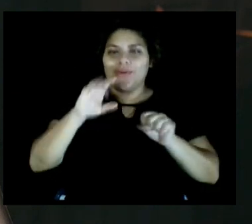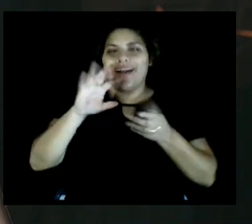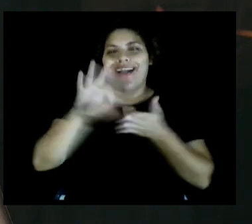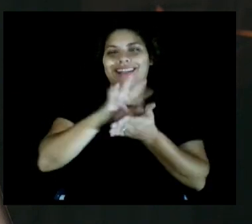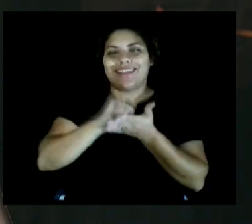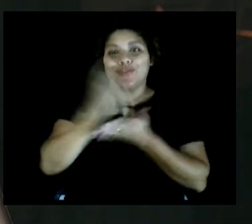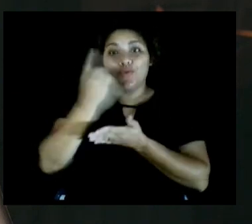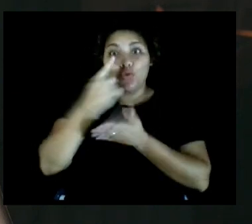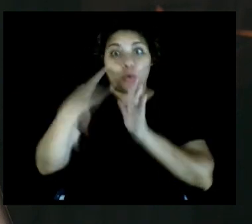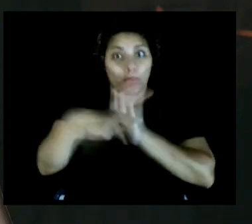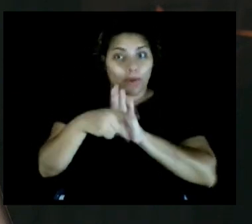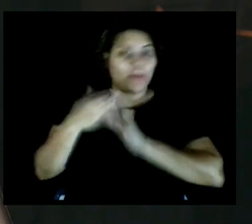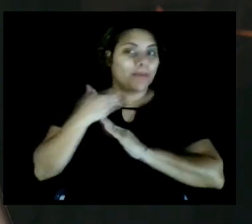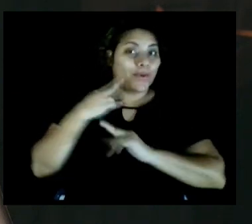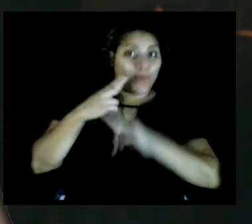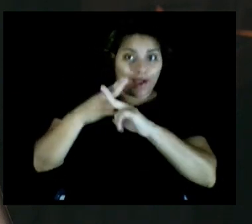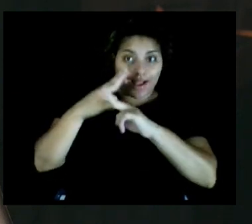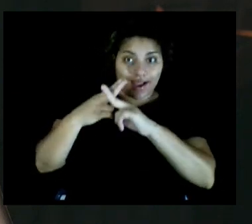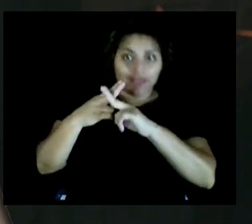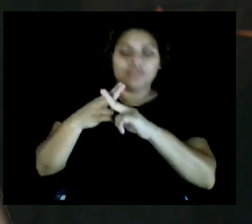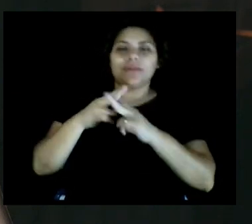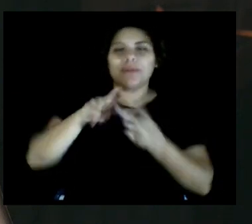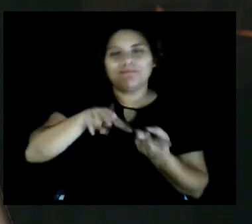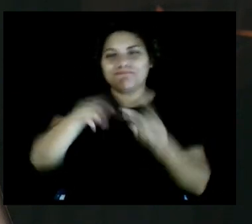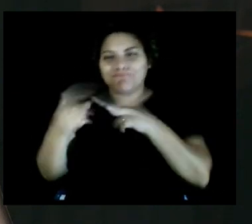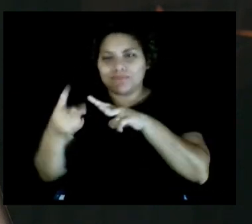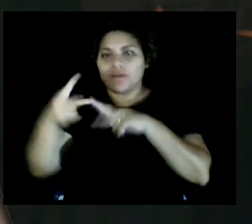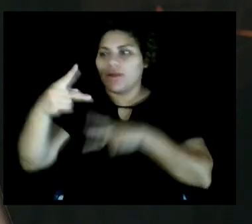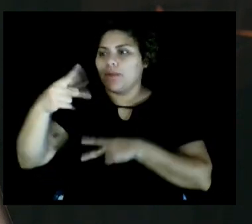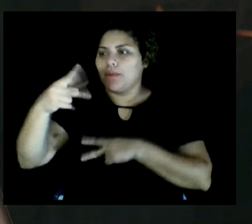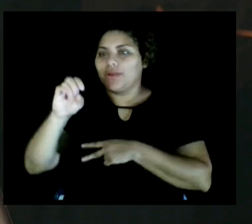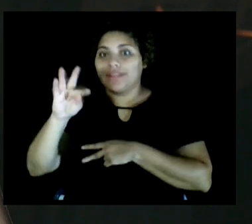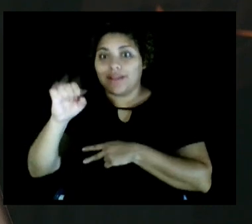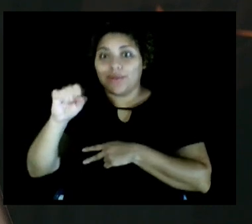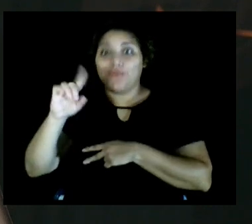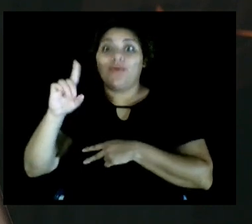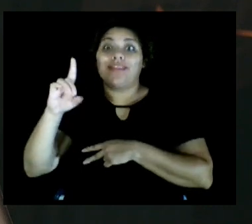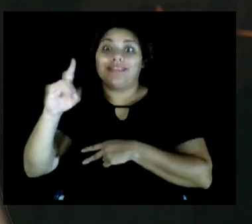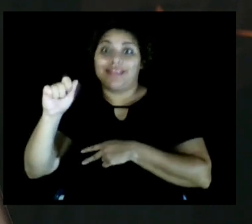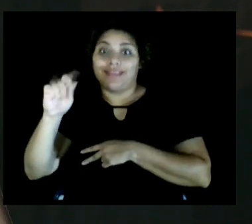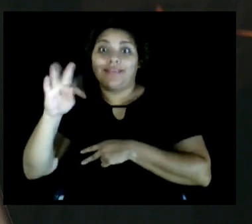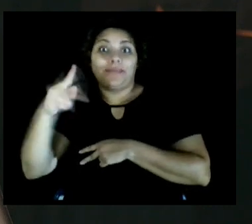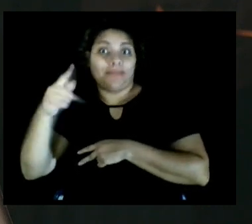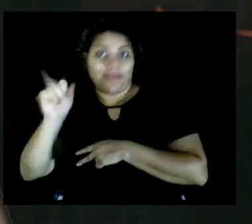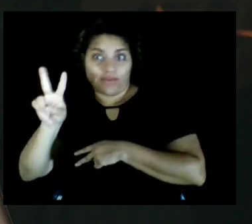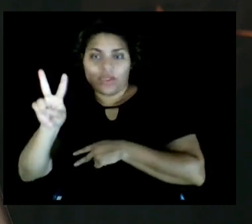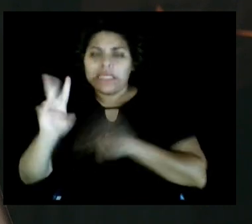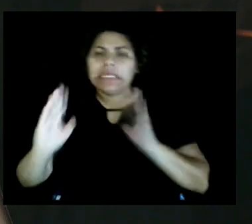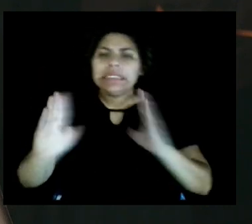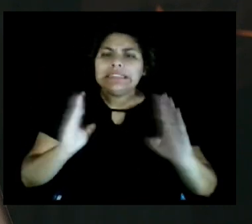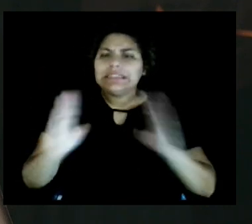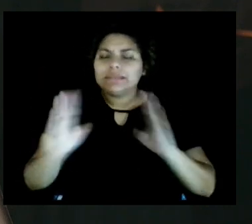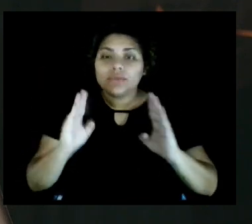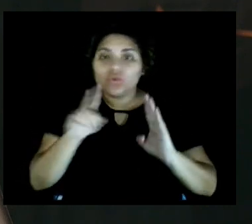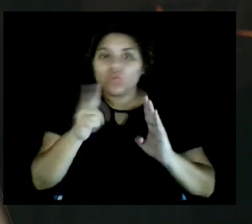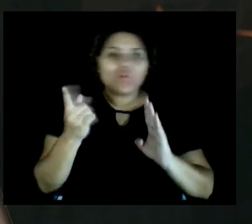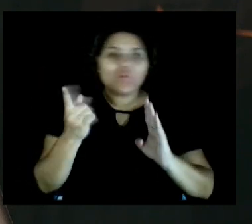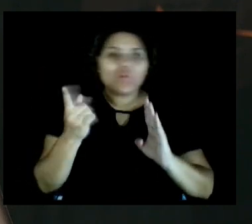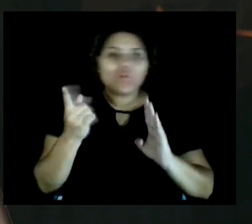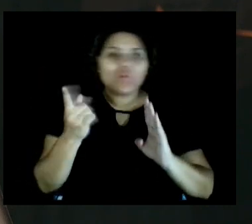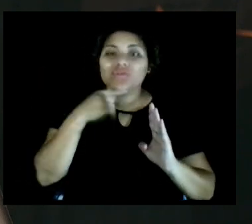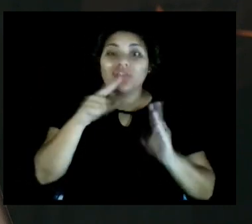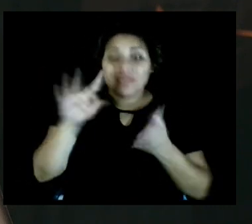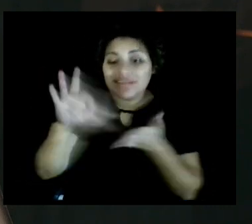portal DataPrev é importante e durante este período não será possível realizar novas inscrições